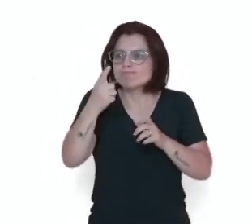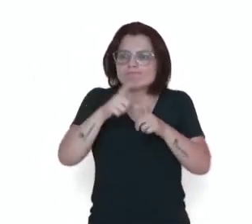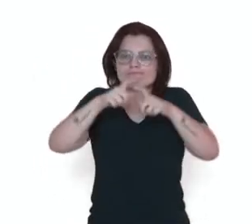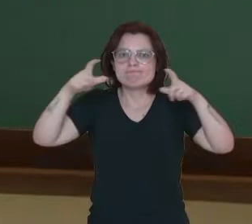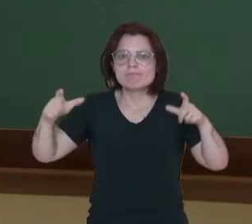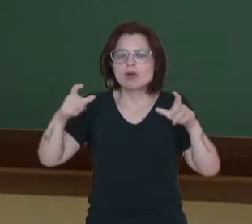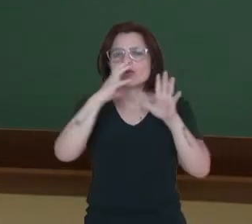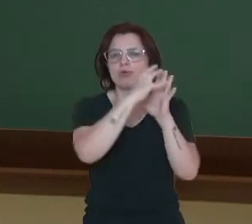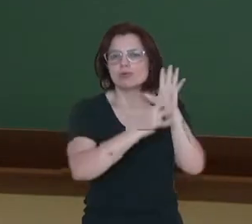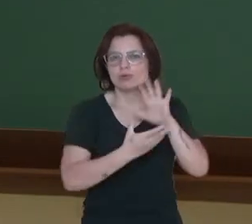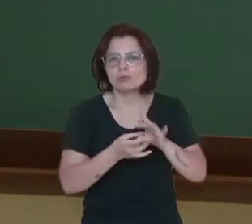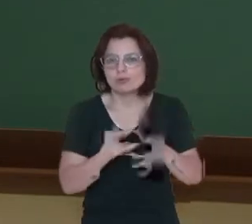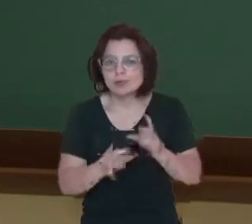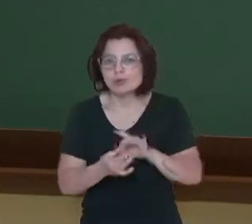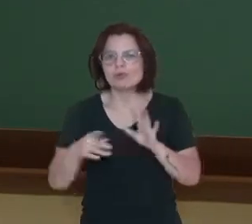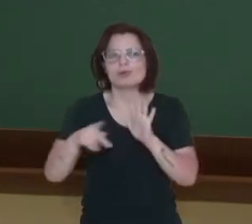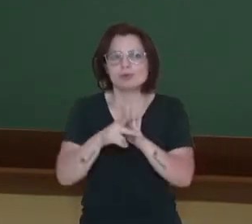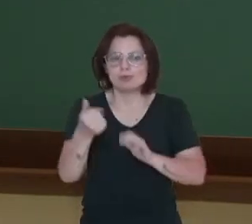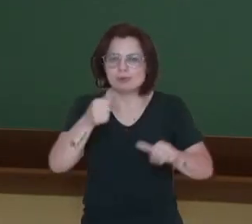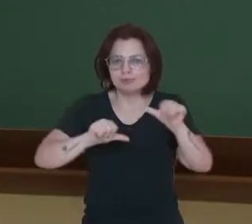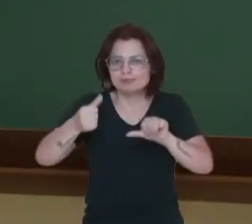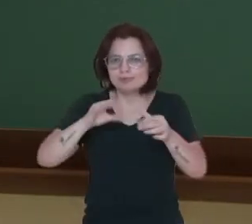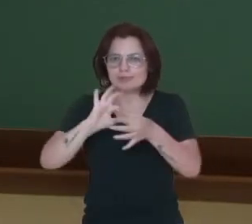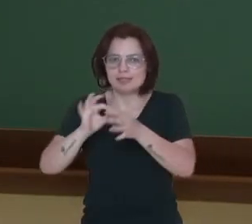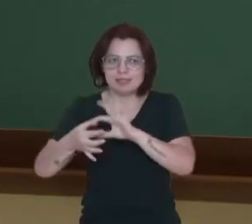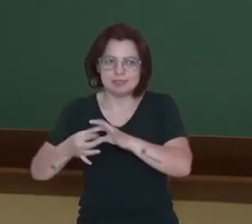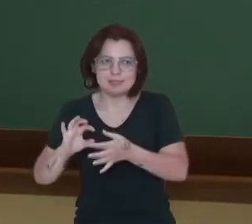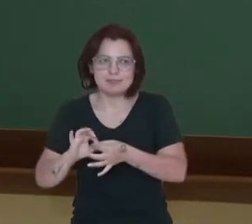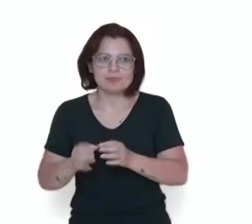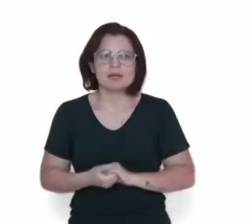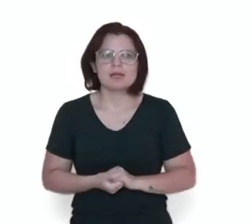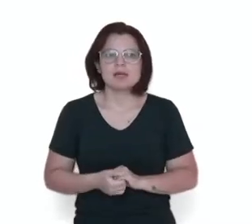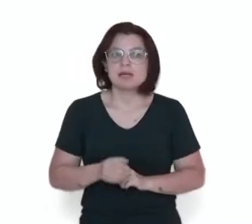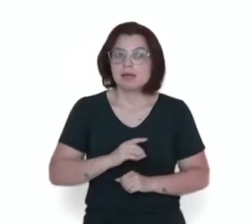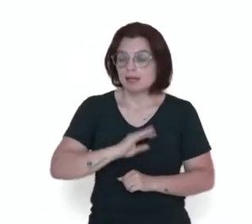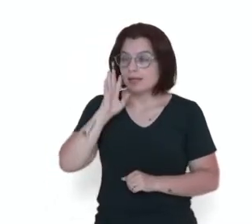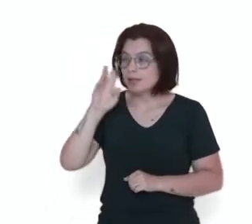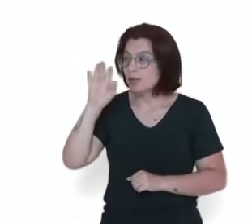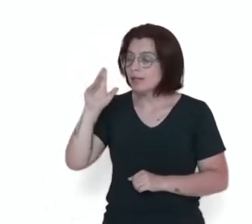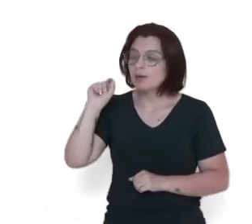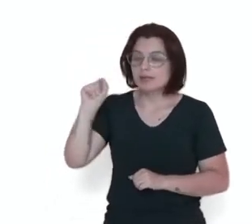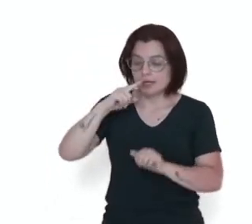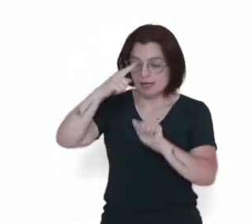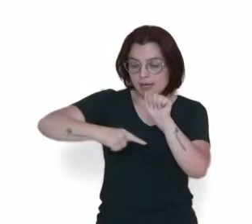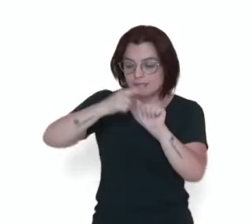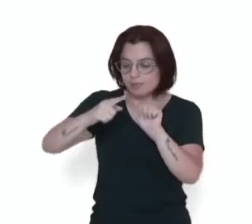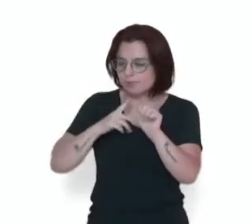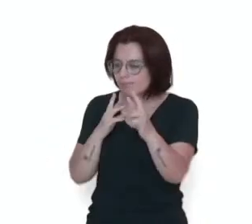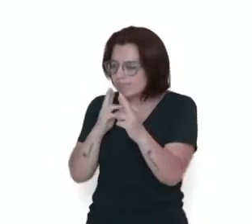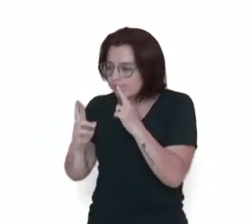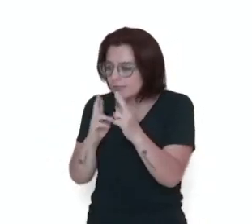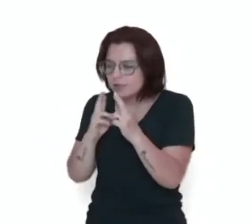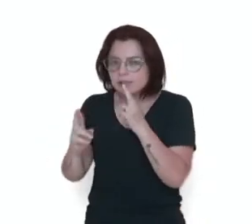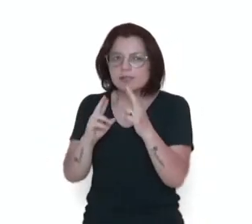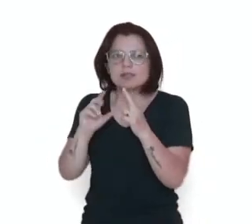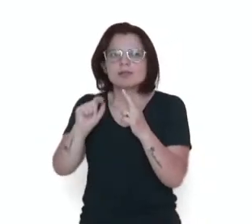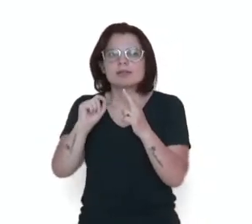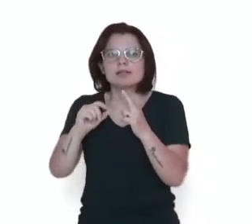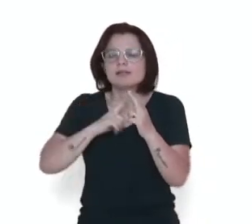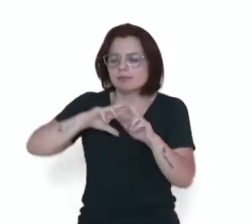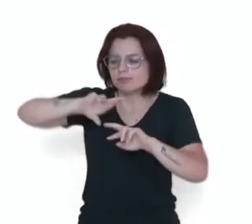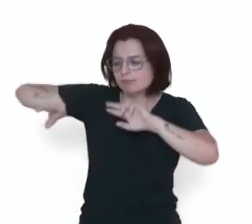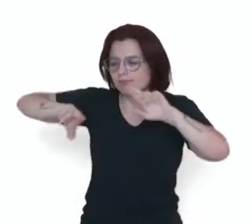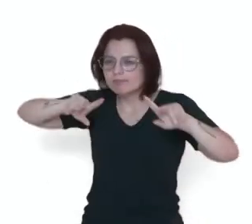de ligação química. E pela teoria do Lewis, os átomos tendem a interagir formando compostos variados em